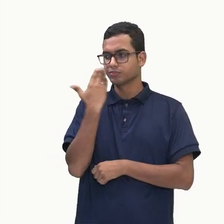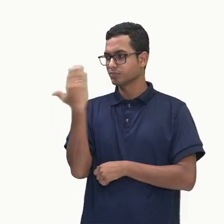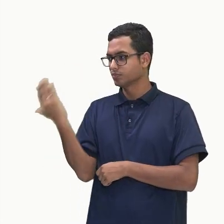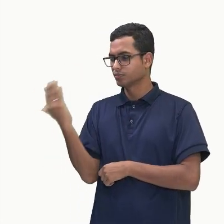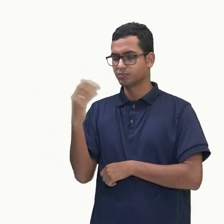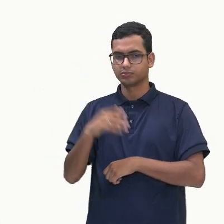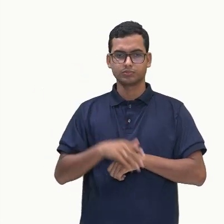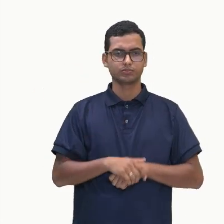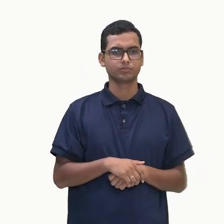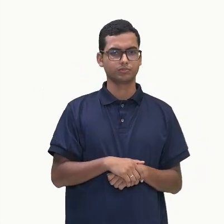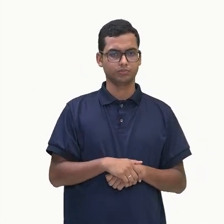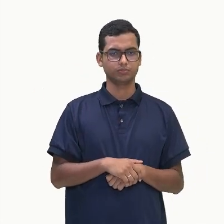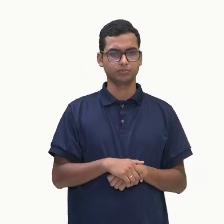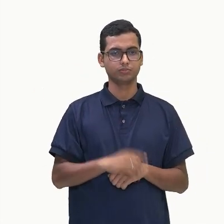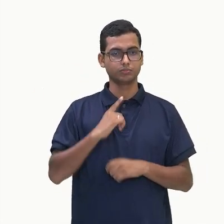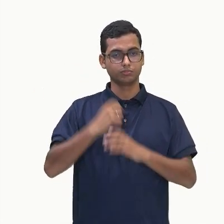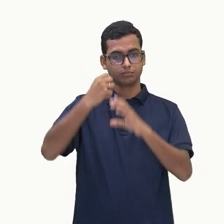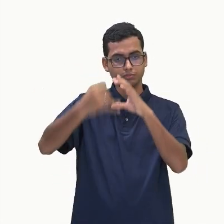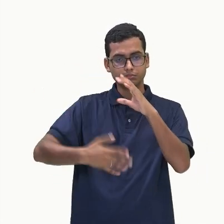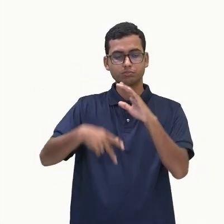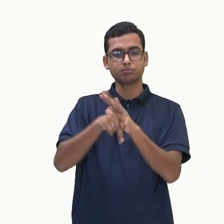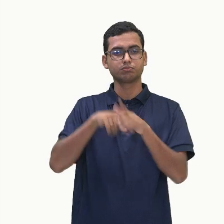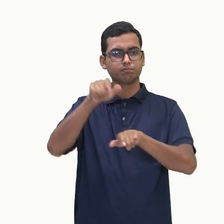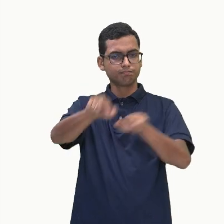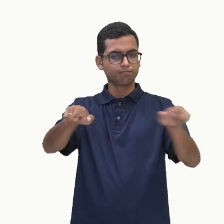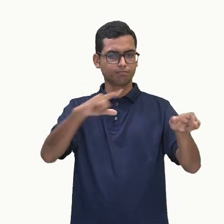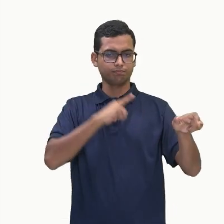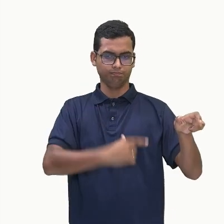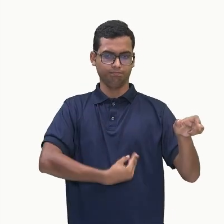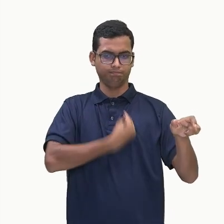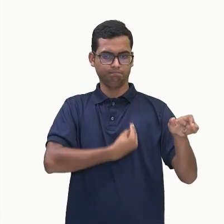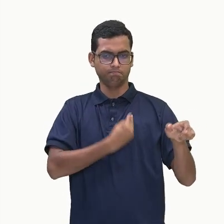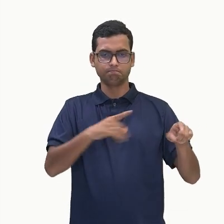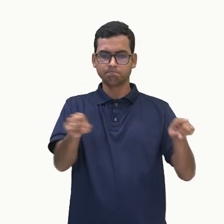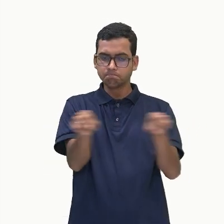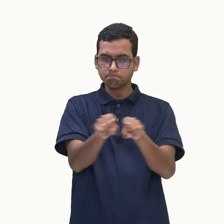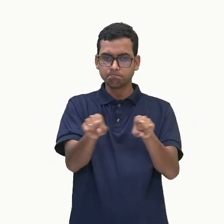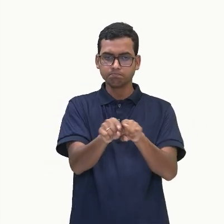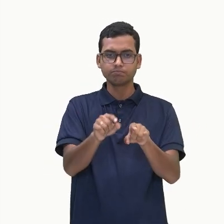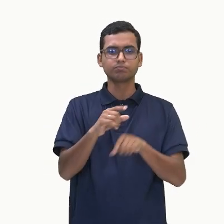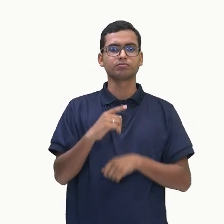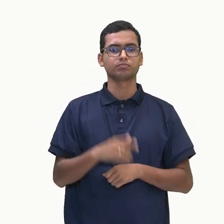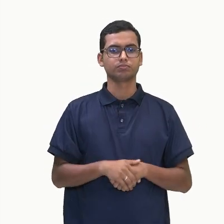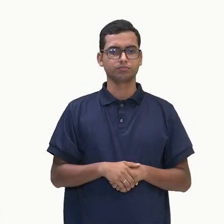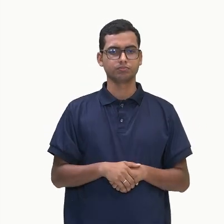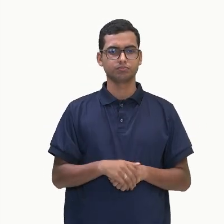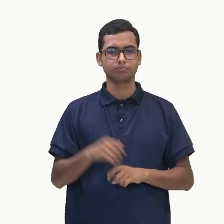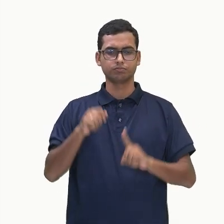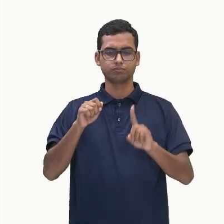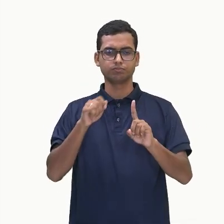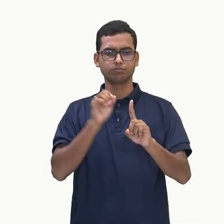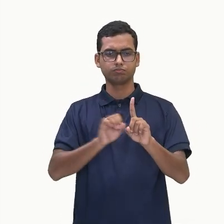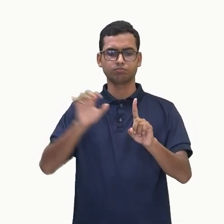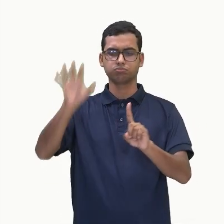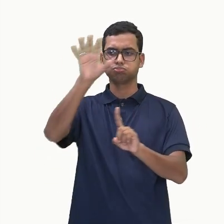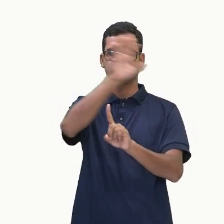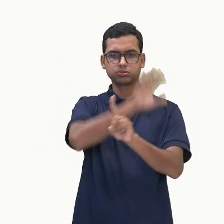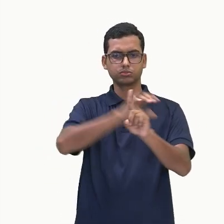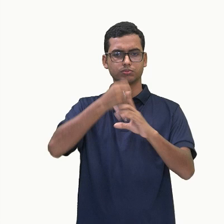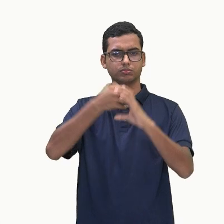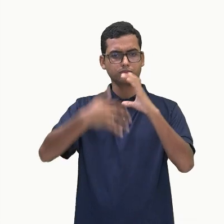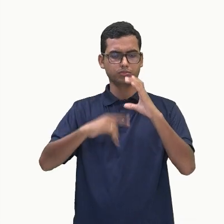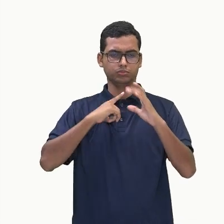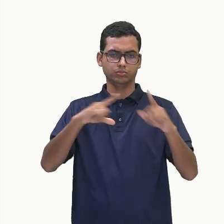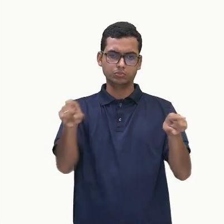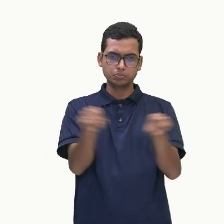que aqui são as características dos seres vivos e, ao seu redor, o que compõe essas características,